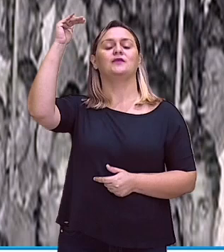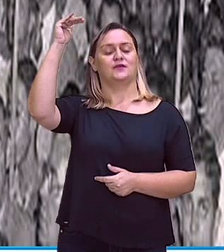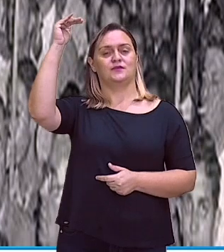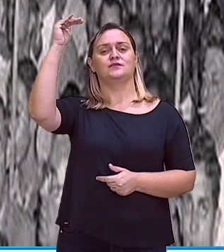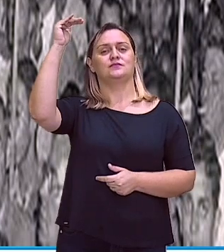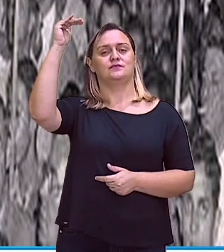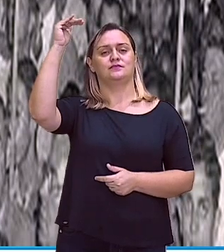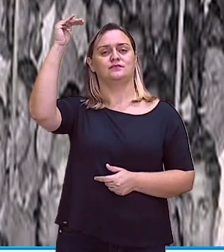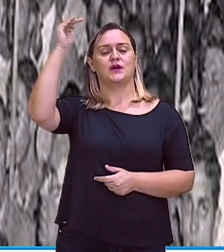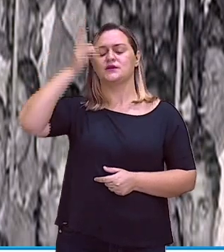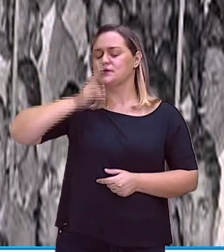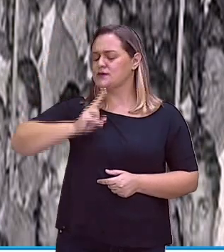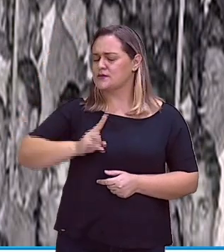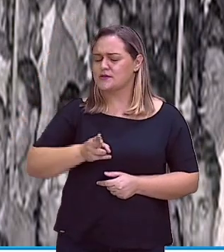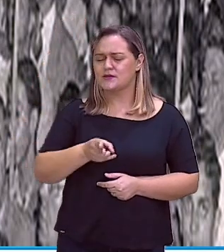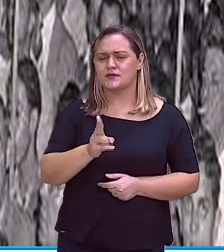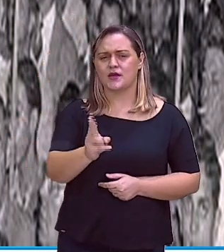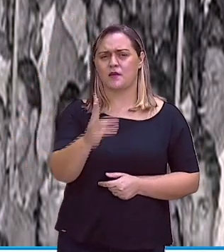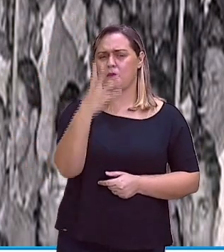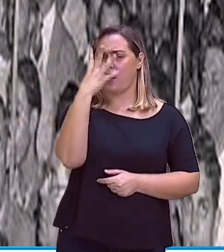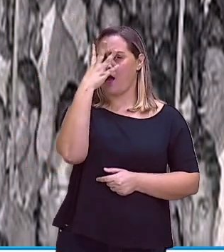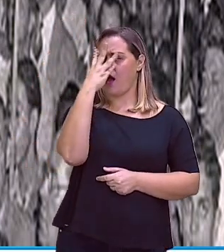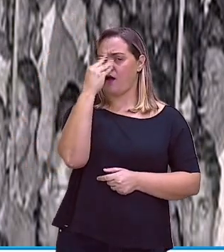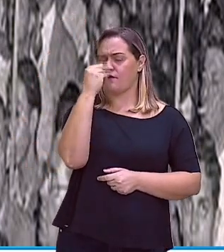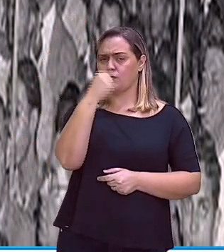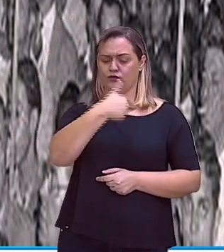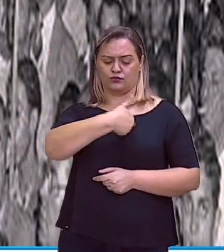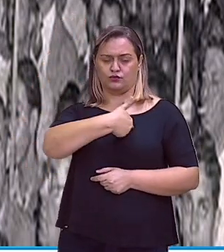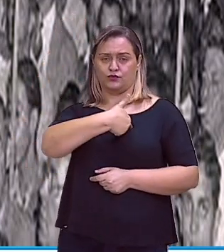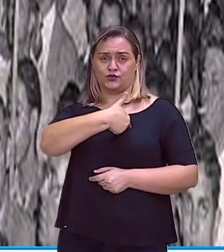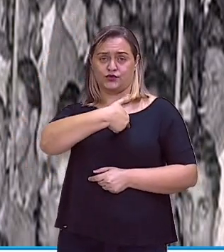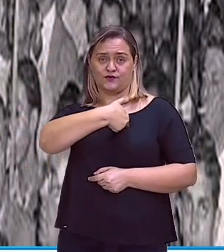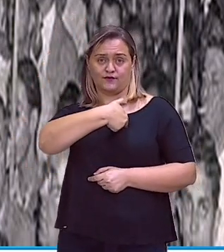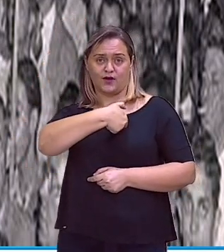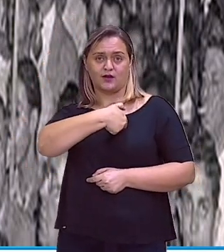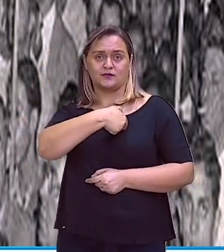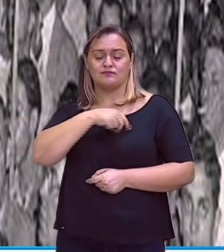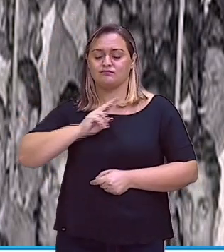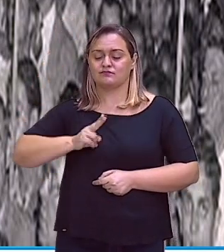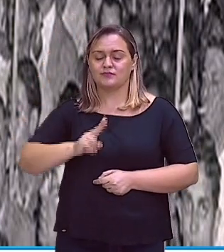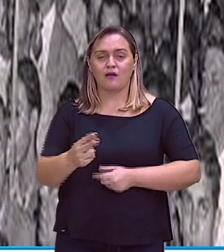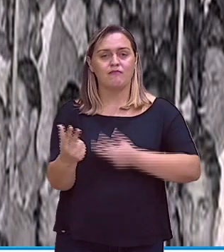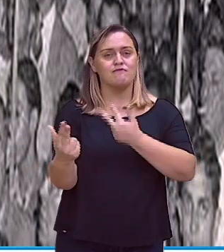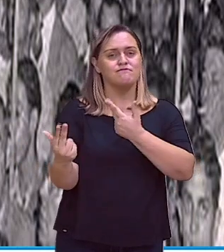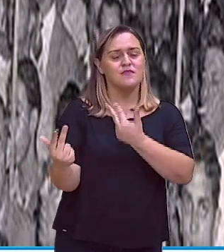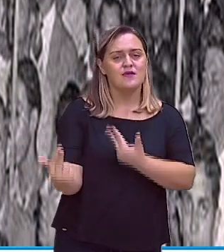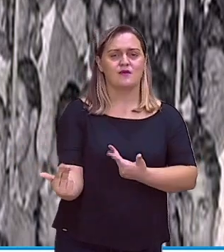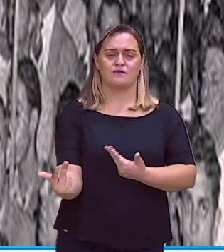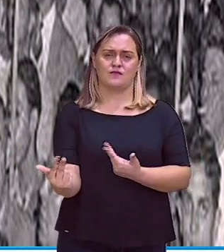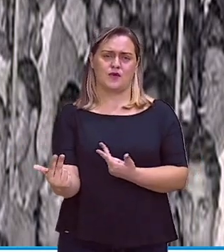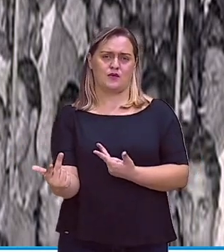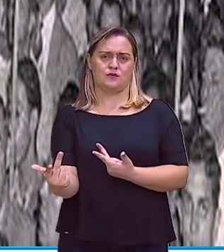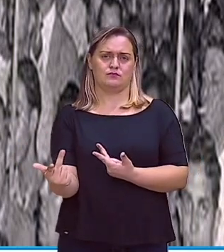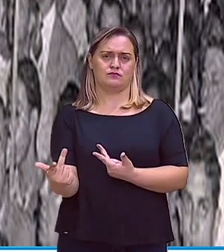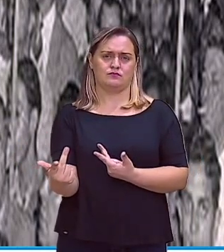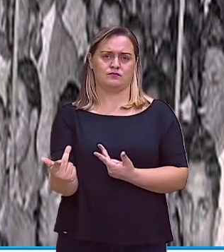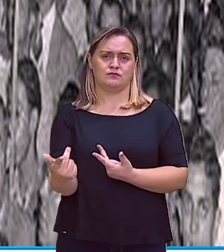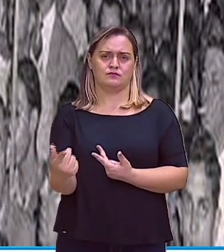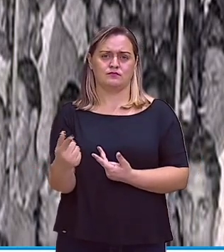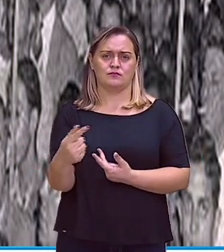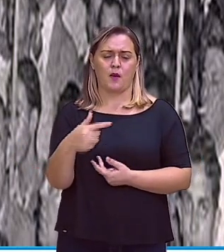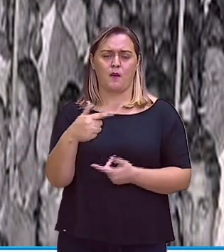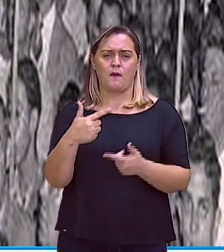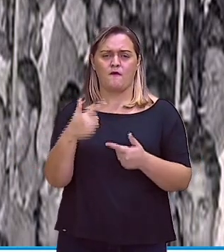é aquela é aquela aquela proporção de distância de baixo para cima